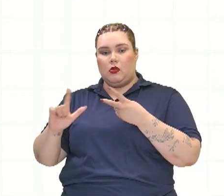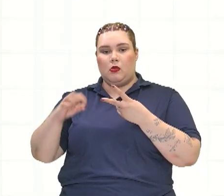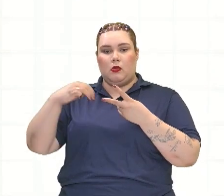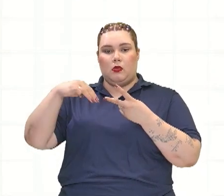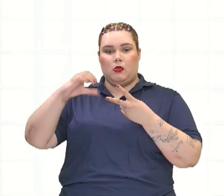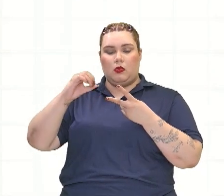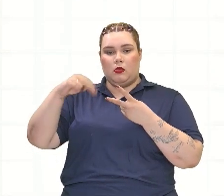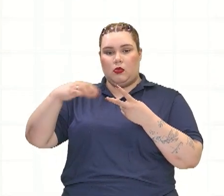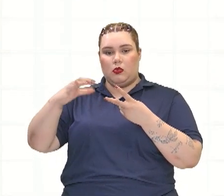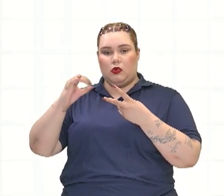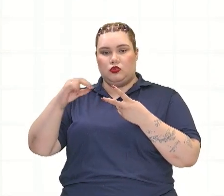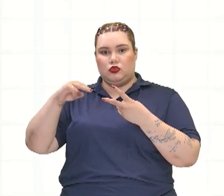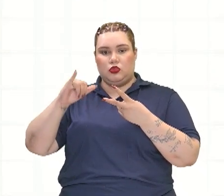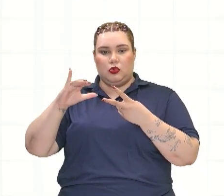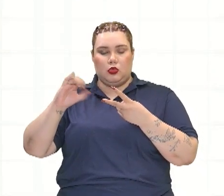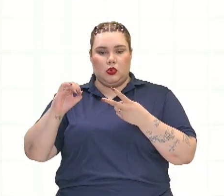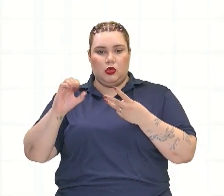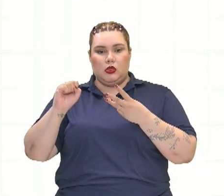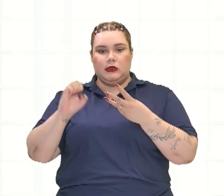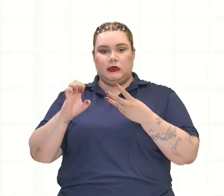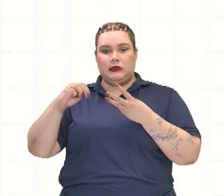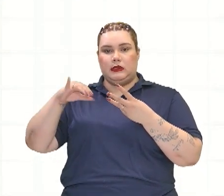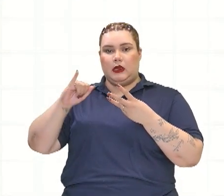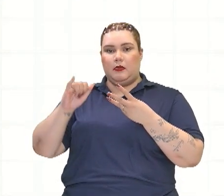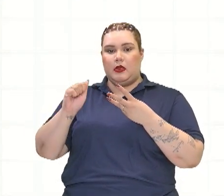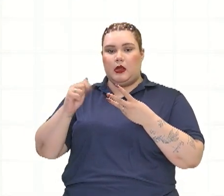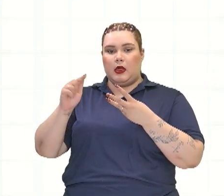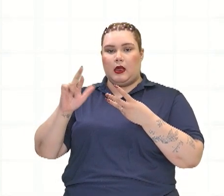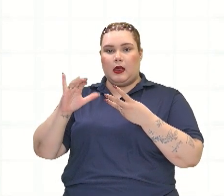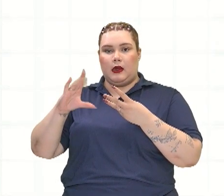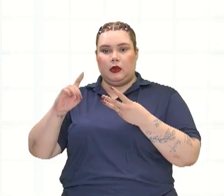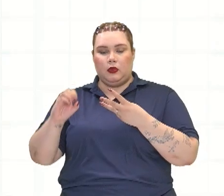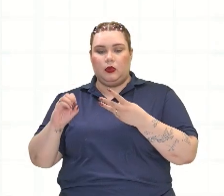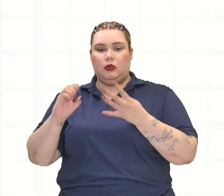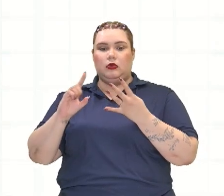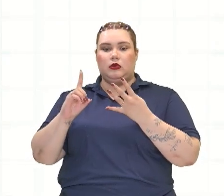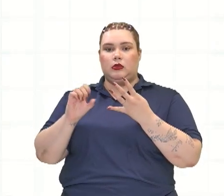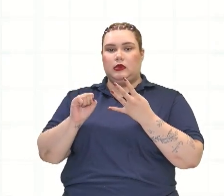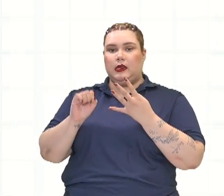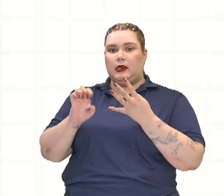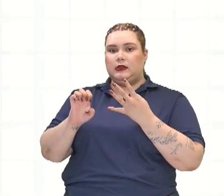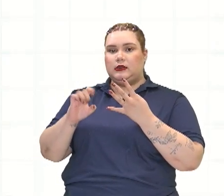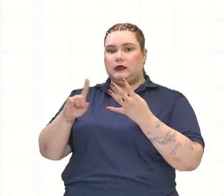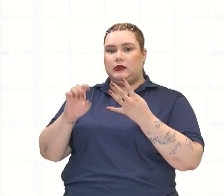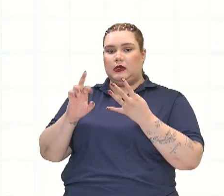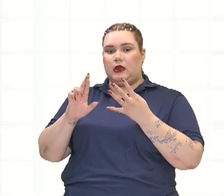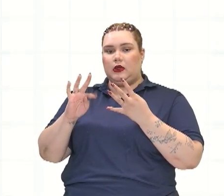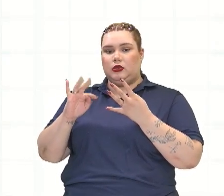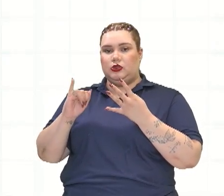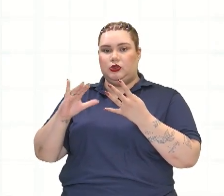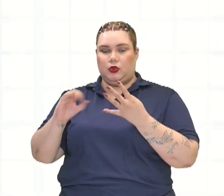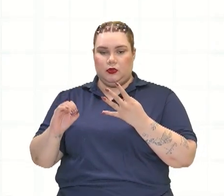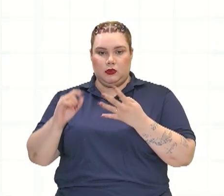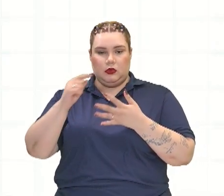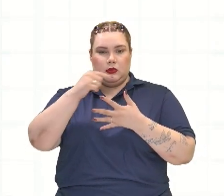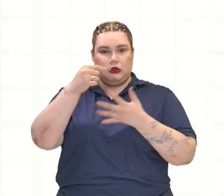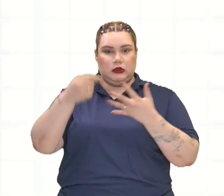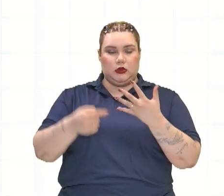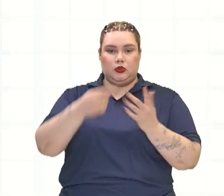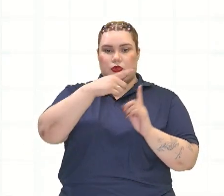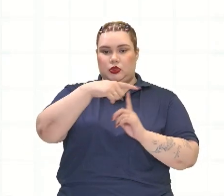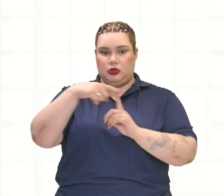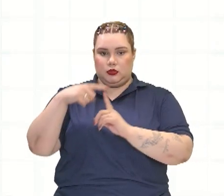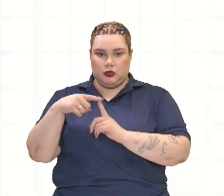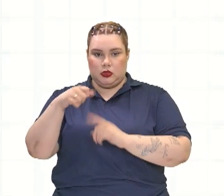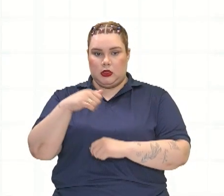clima monsônico, semiárido e até mesmo desértico, tá? Então, dentro da zona térmica ou